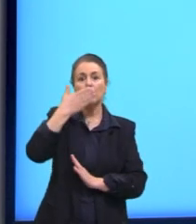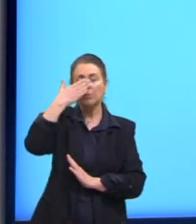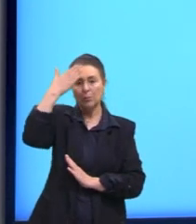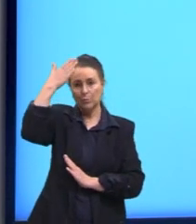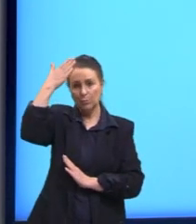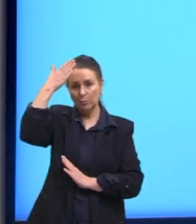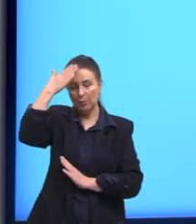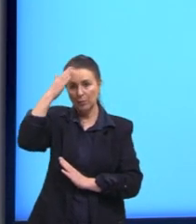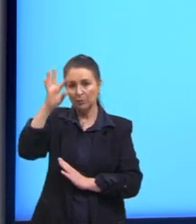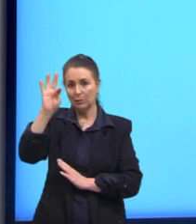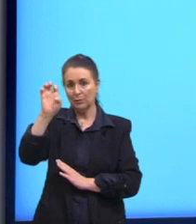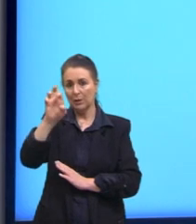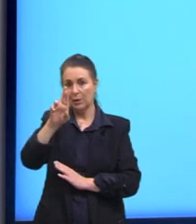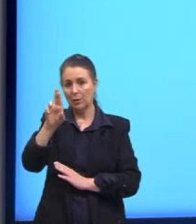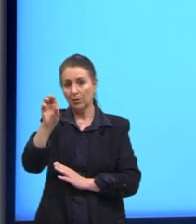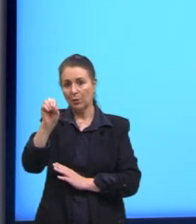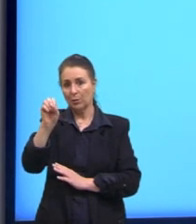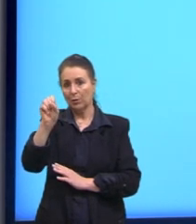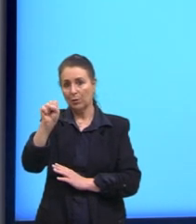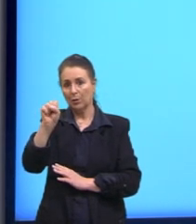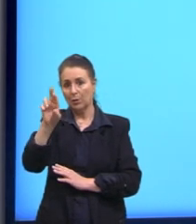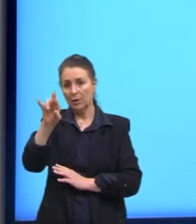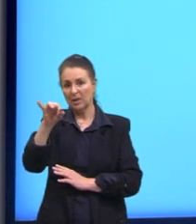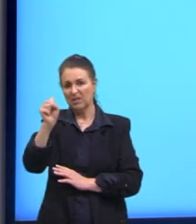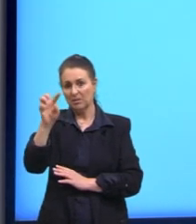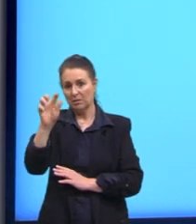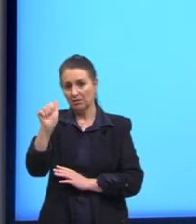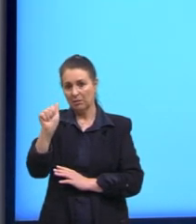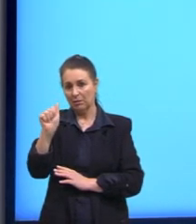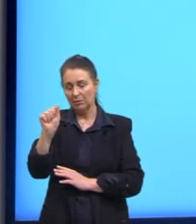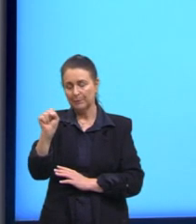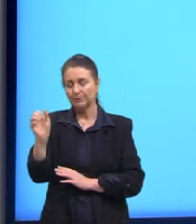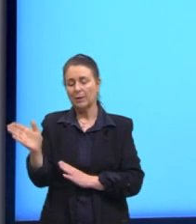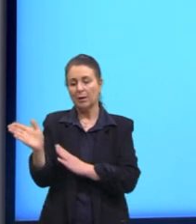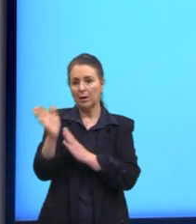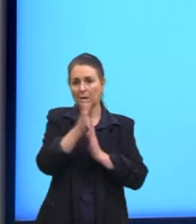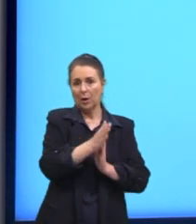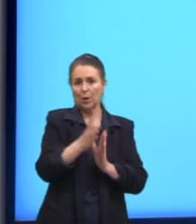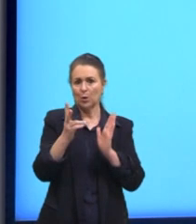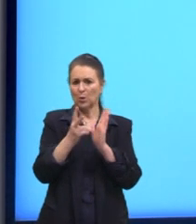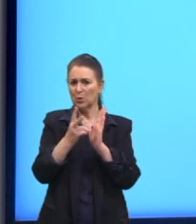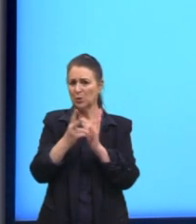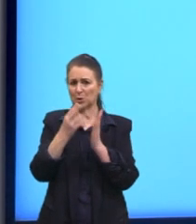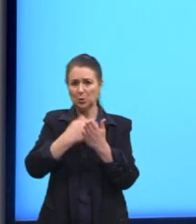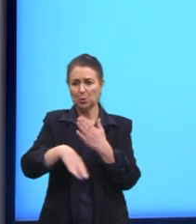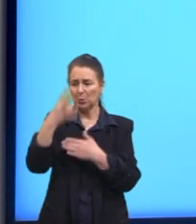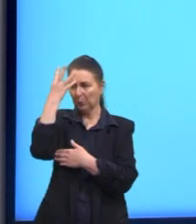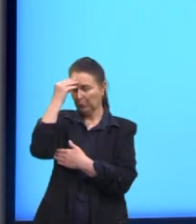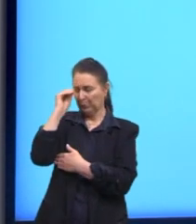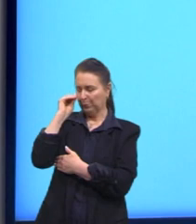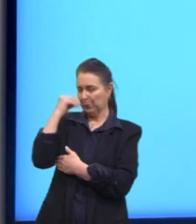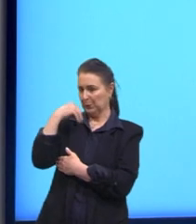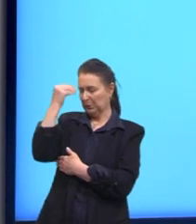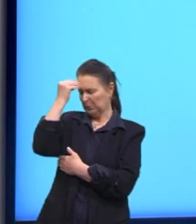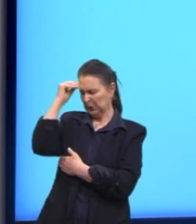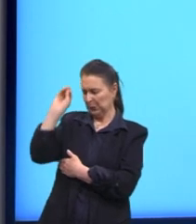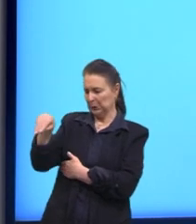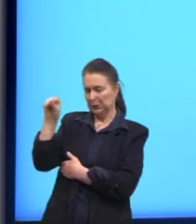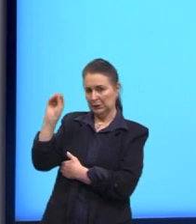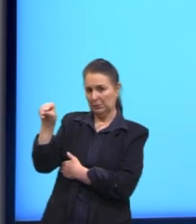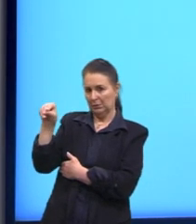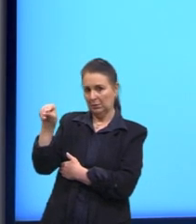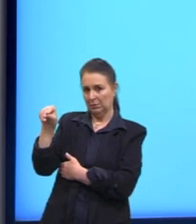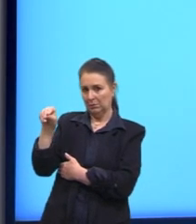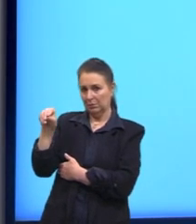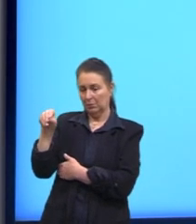terroristas ou que índios seriam preguiçosos. E esses são exemplos de conhecimento que a gente tem aí de senso comum, mas que eles não